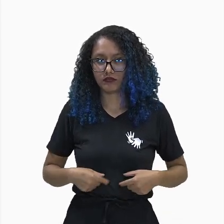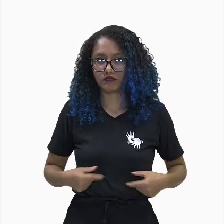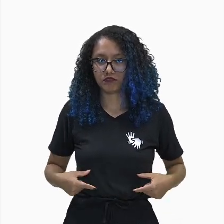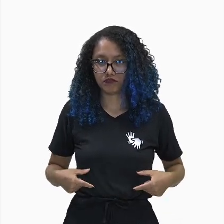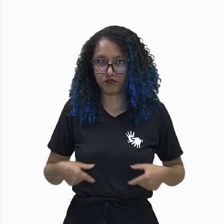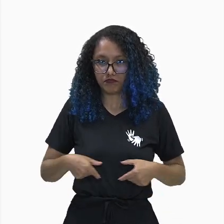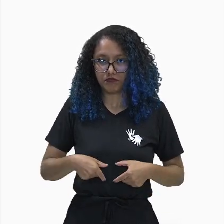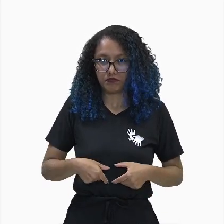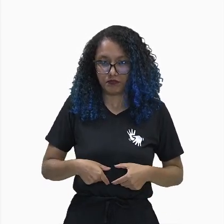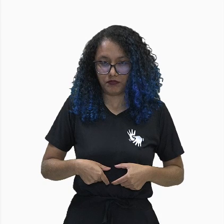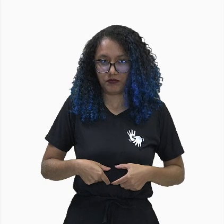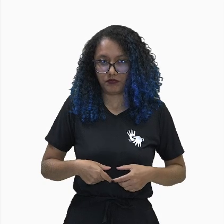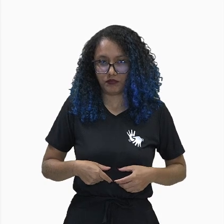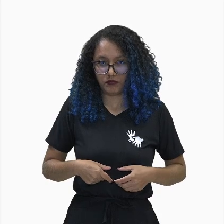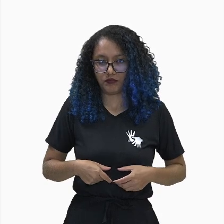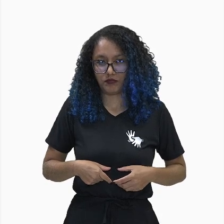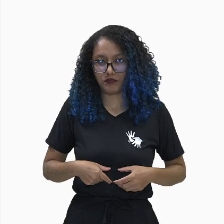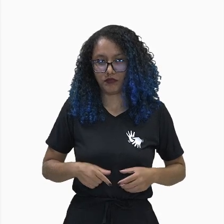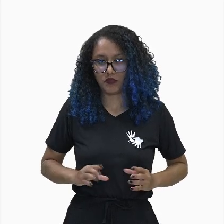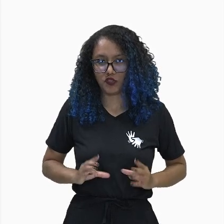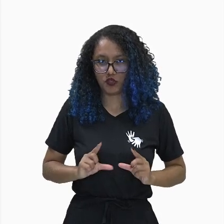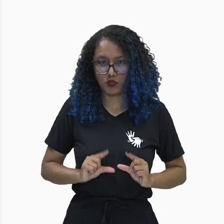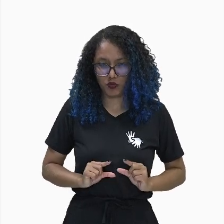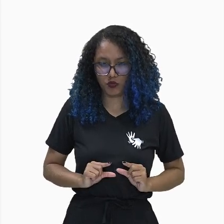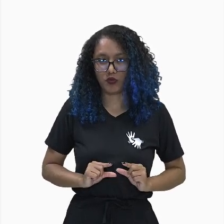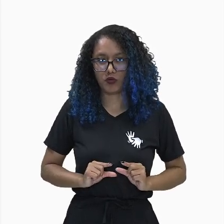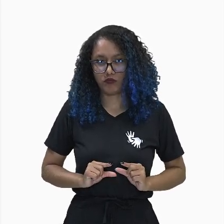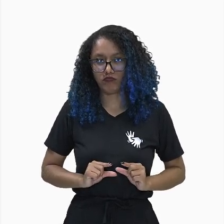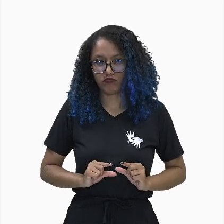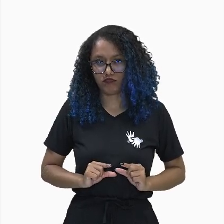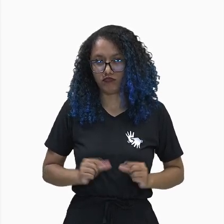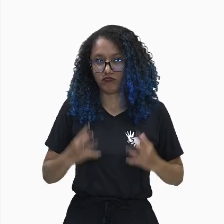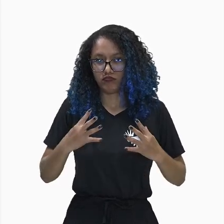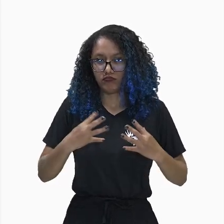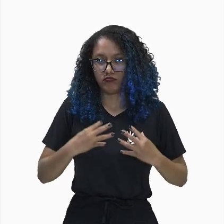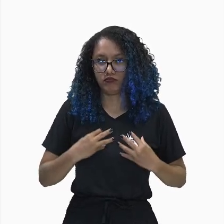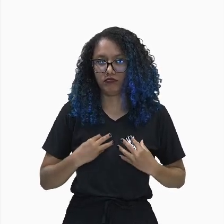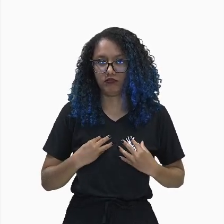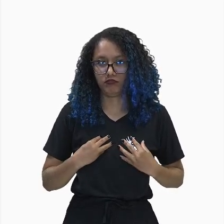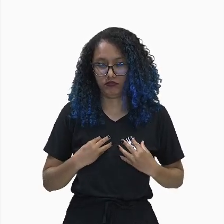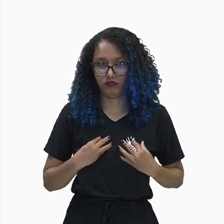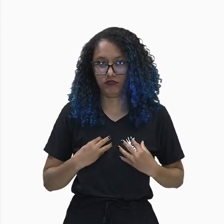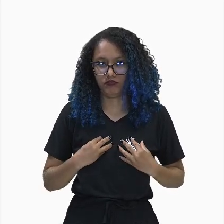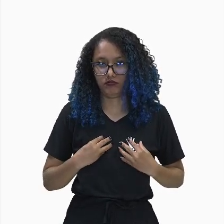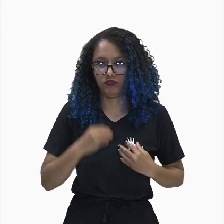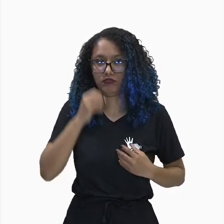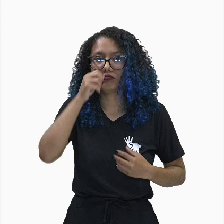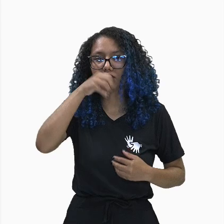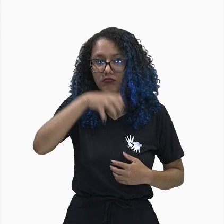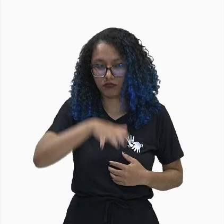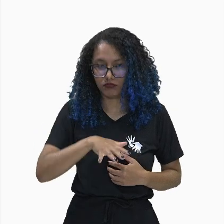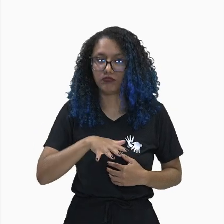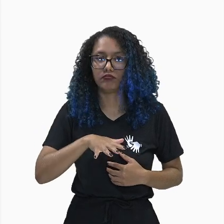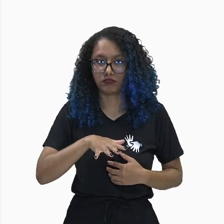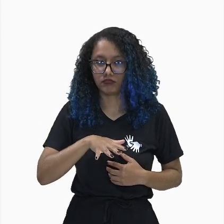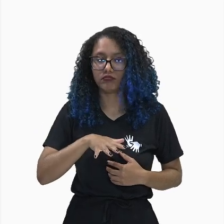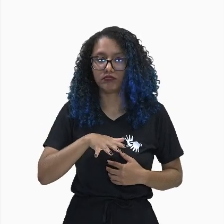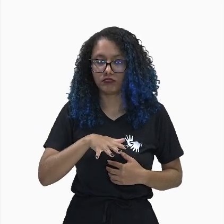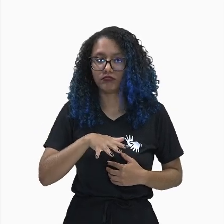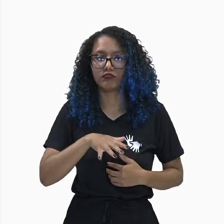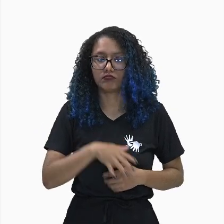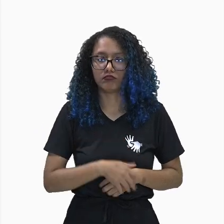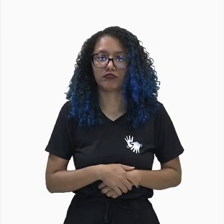esvaziamento desse ar dos pulmões, eliminando para o meio externo aí um produto de excreção,